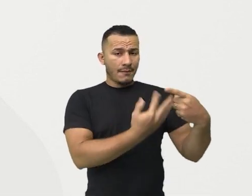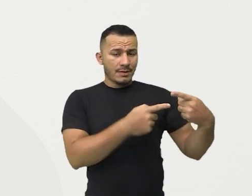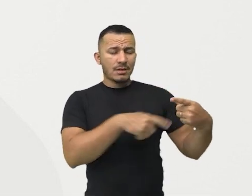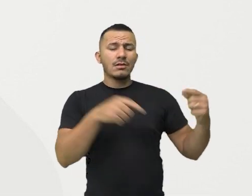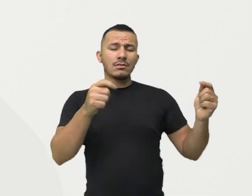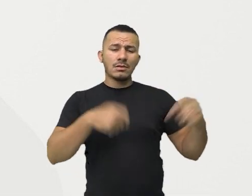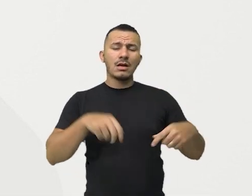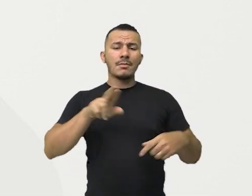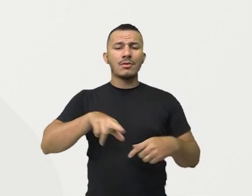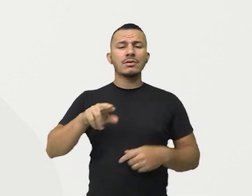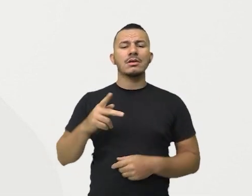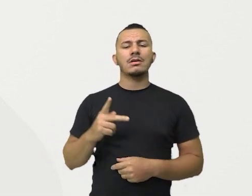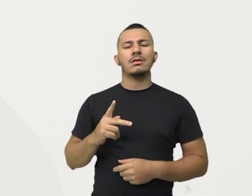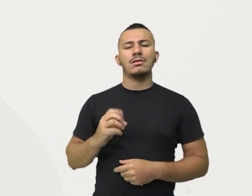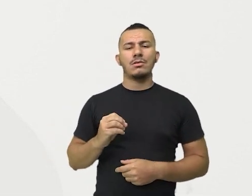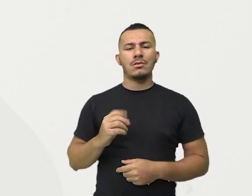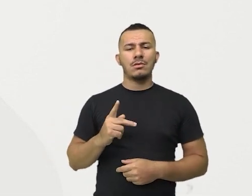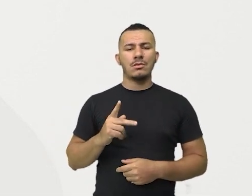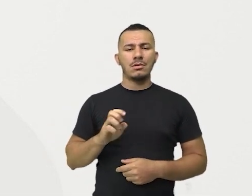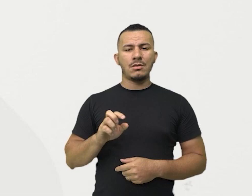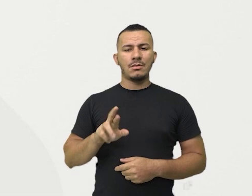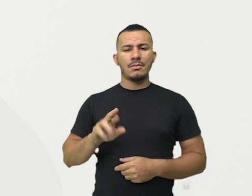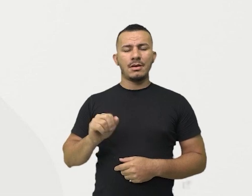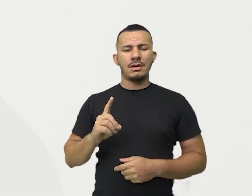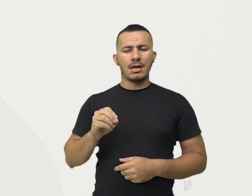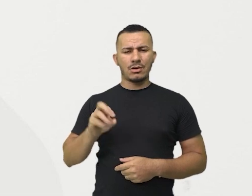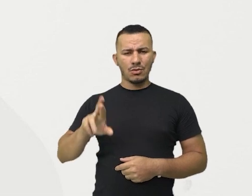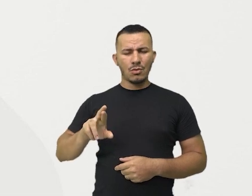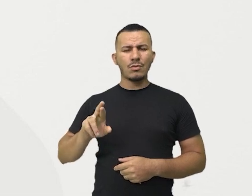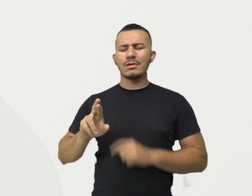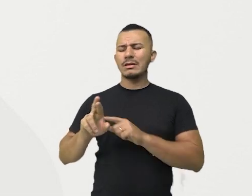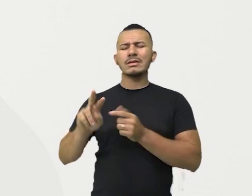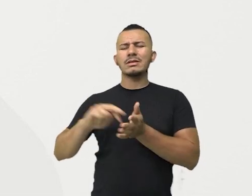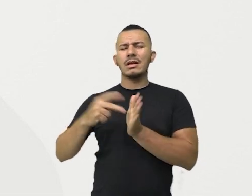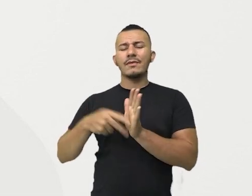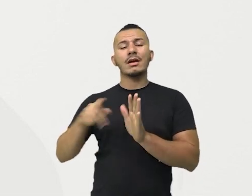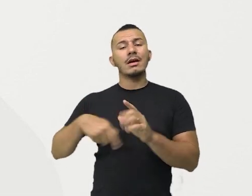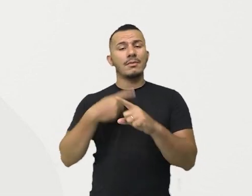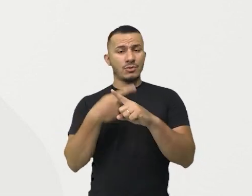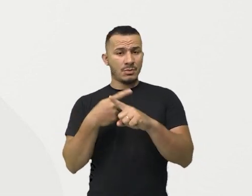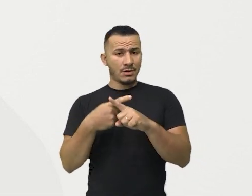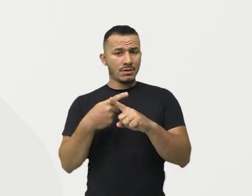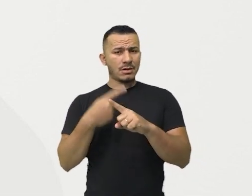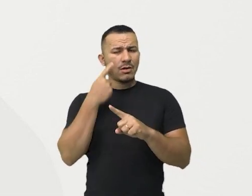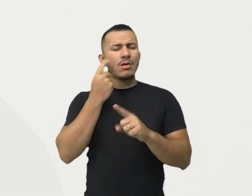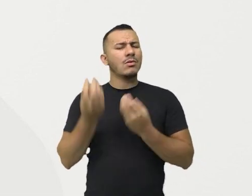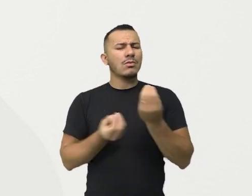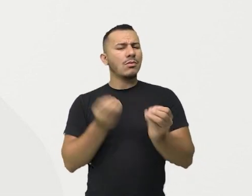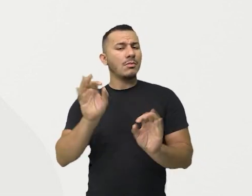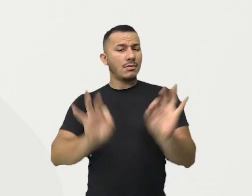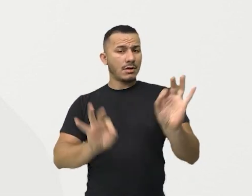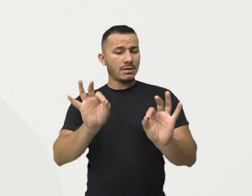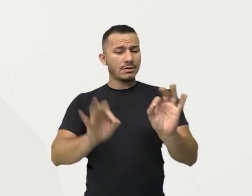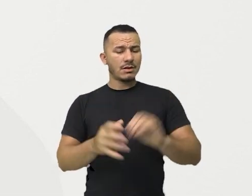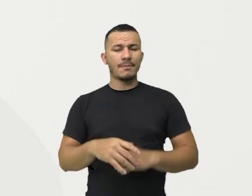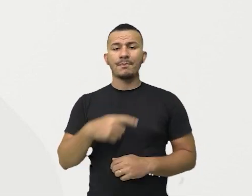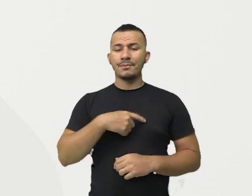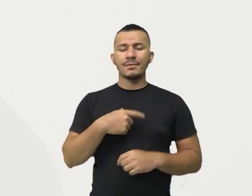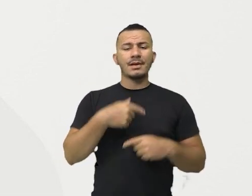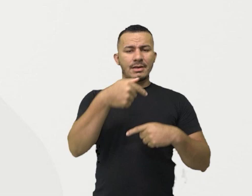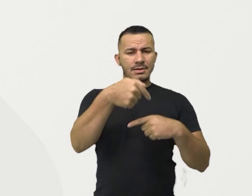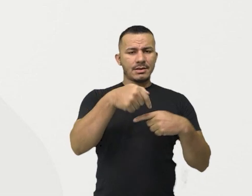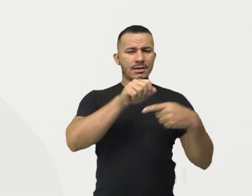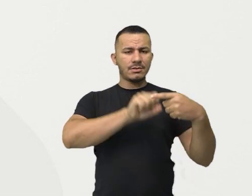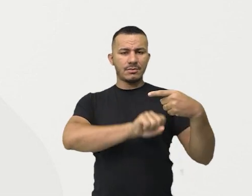como operador, e esse operador é uma multiplicação, você vai ficar com a seguinte situação. Ó. 7